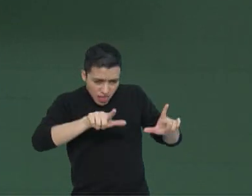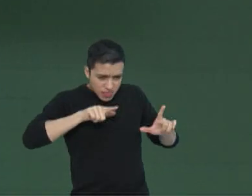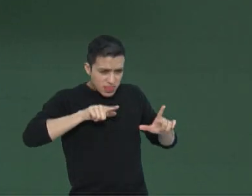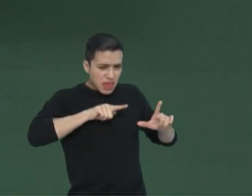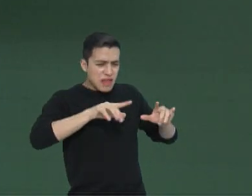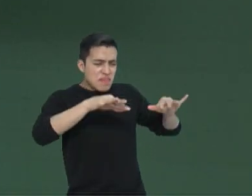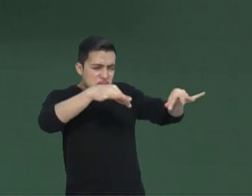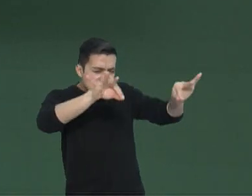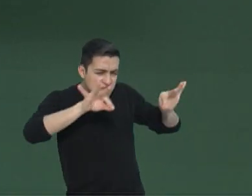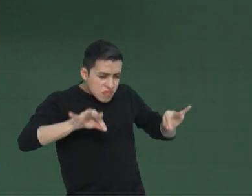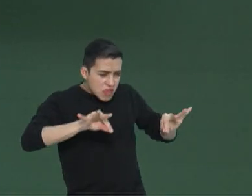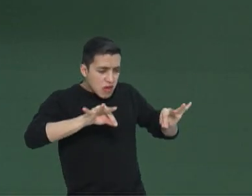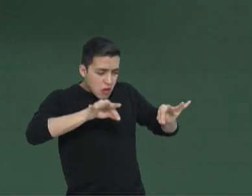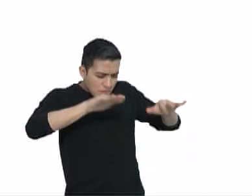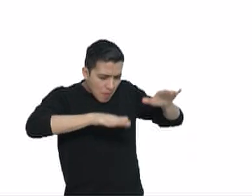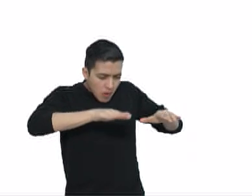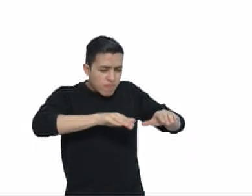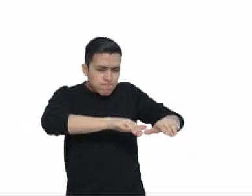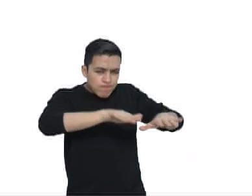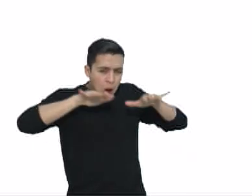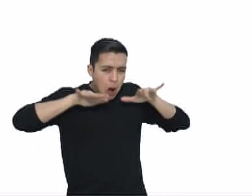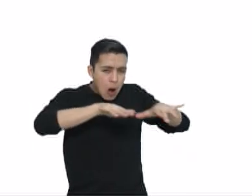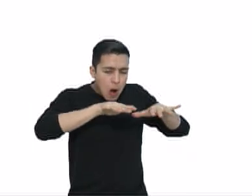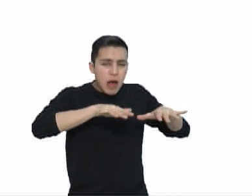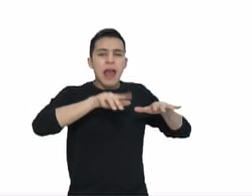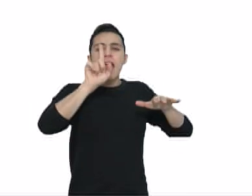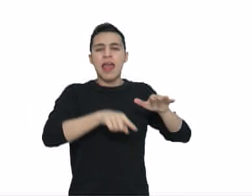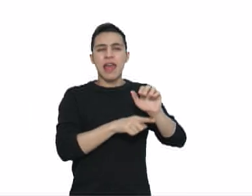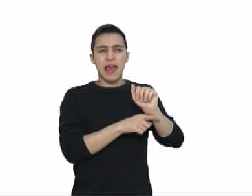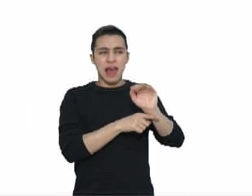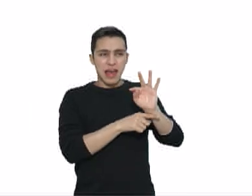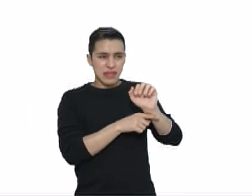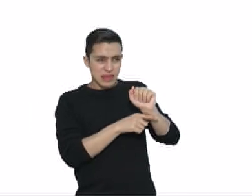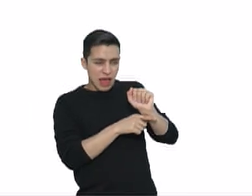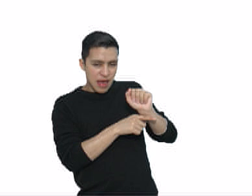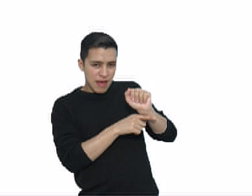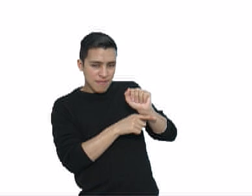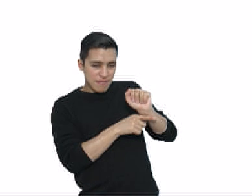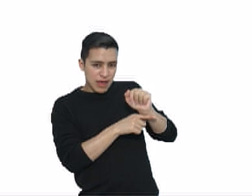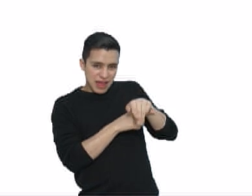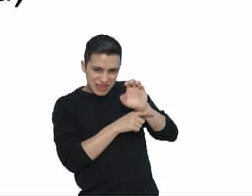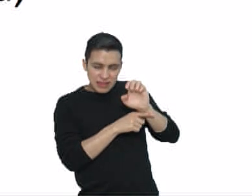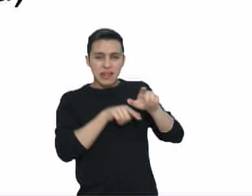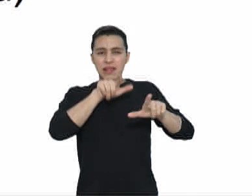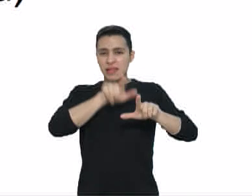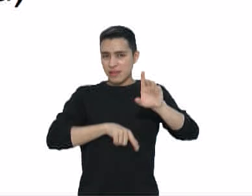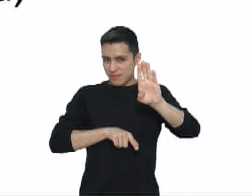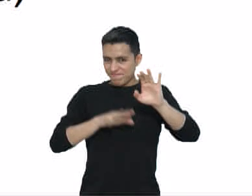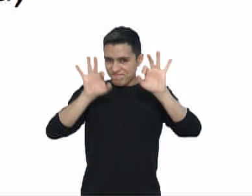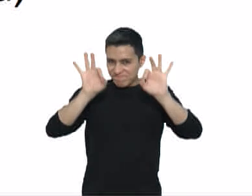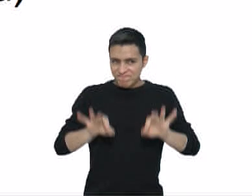e, consequentemente, o som, é o atabaque, que está na nossa letra B.